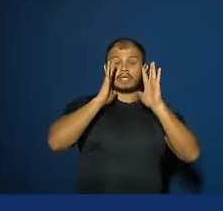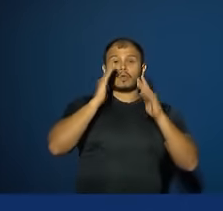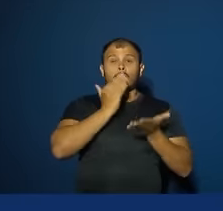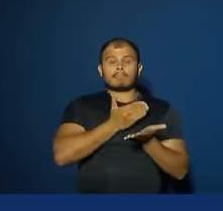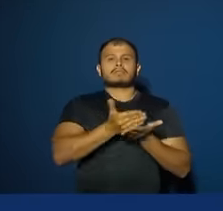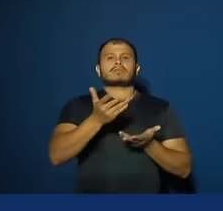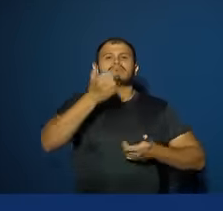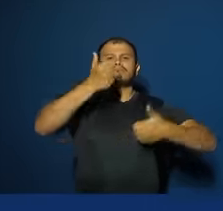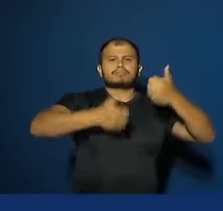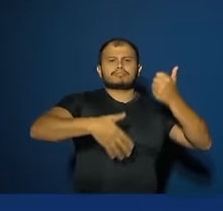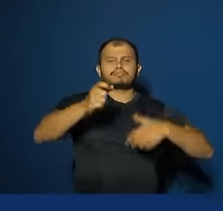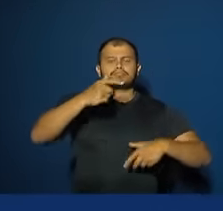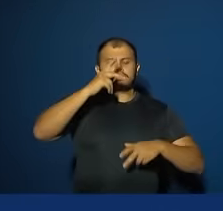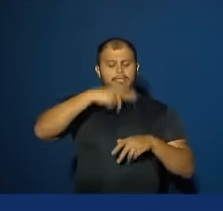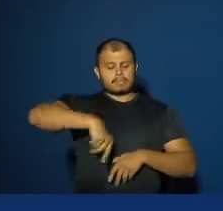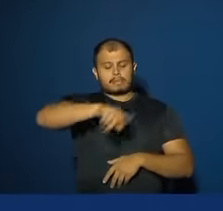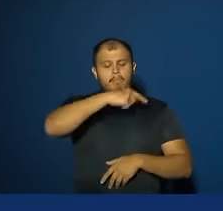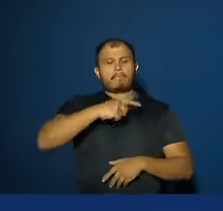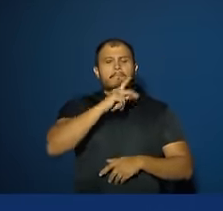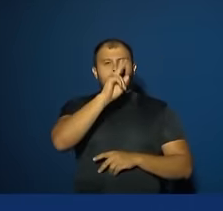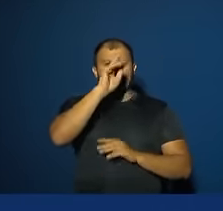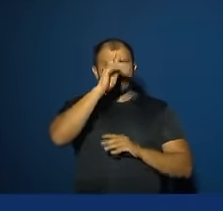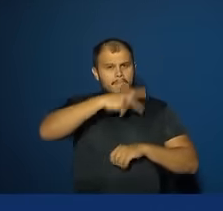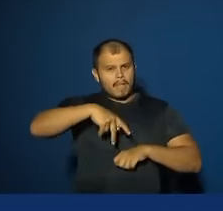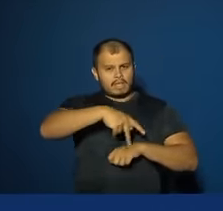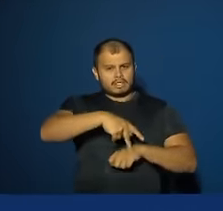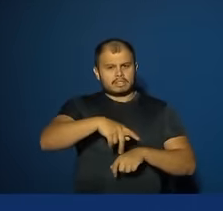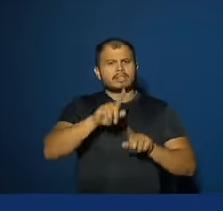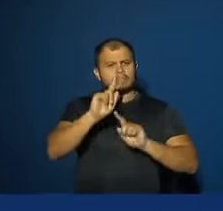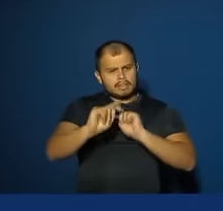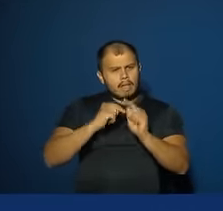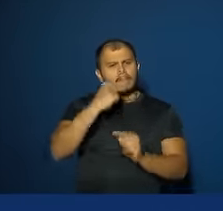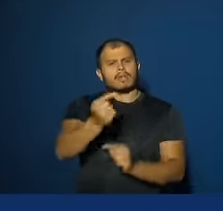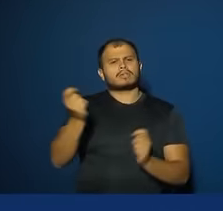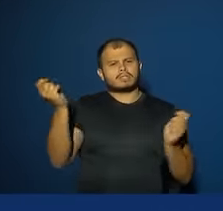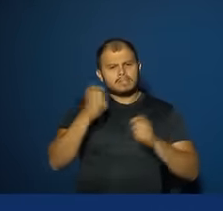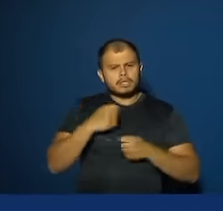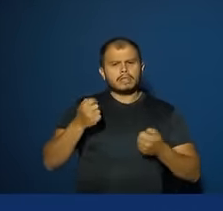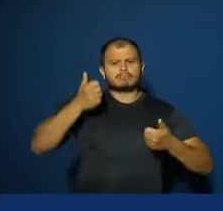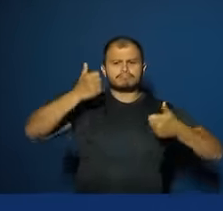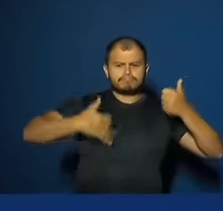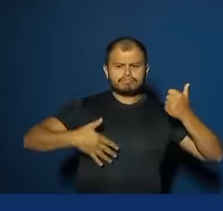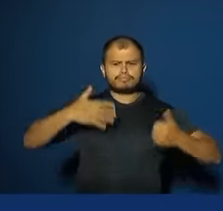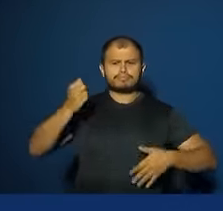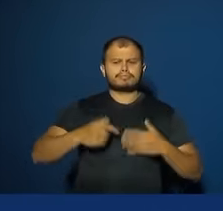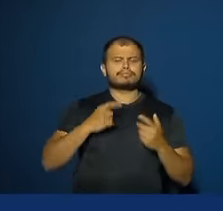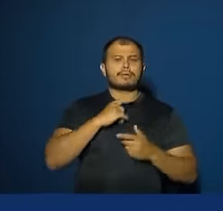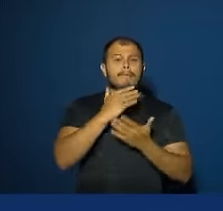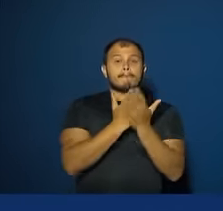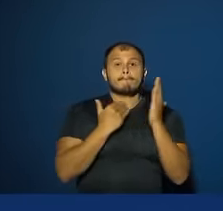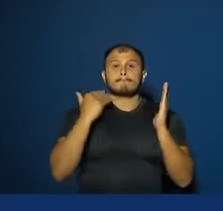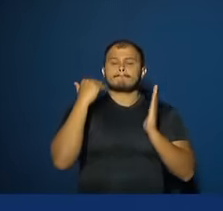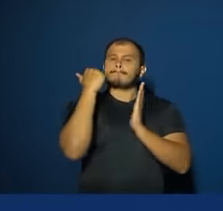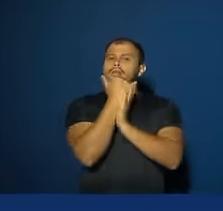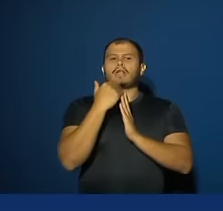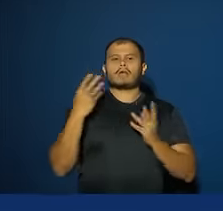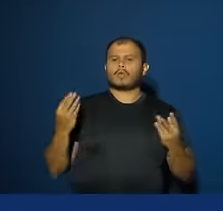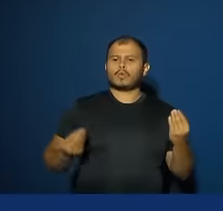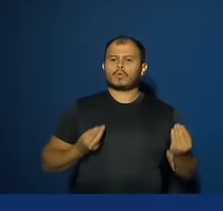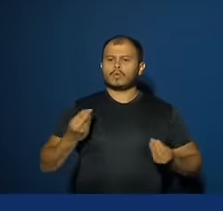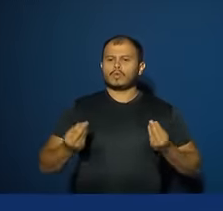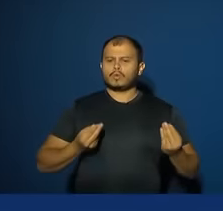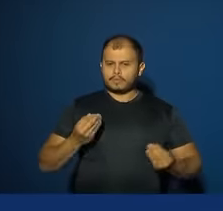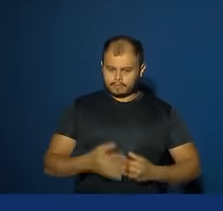país e depois a gente amplia o nosso Horizonte e vamos pegar algumas das questões internacionais mais enfim